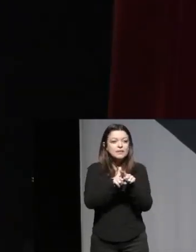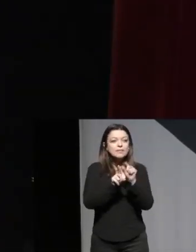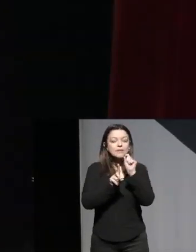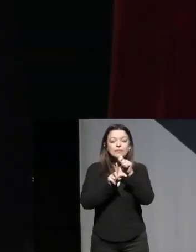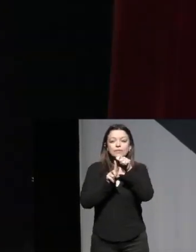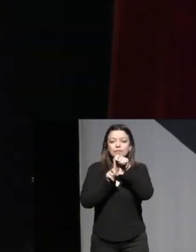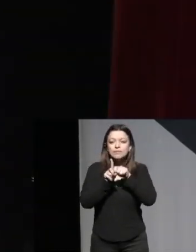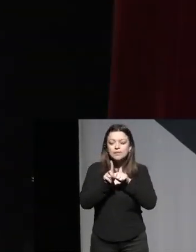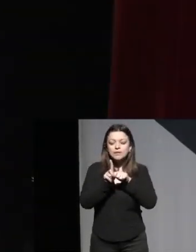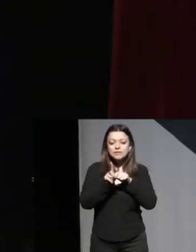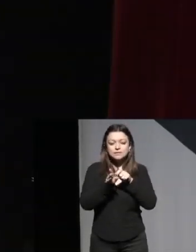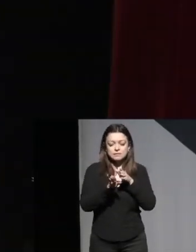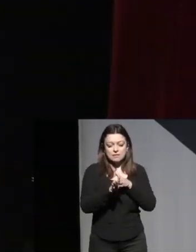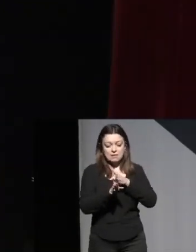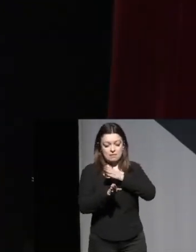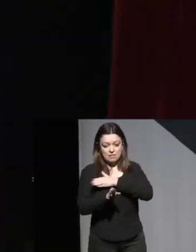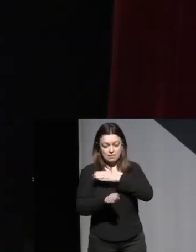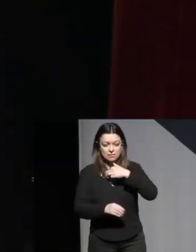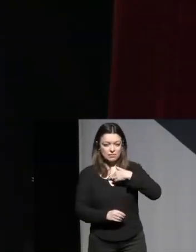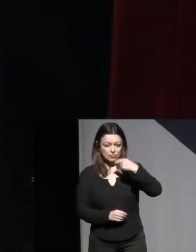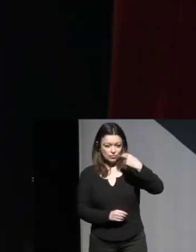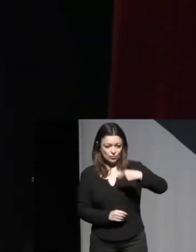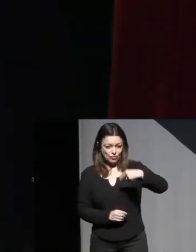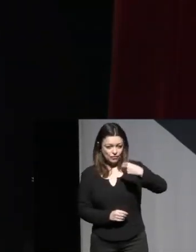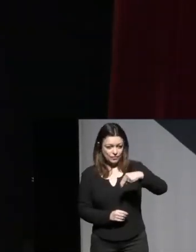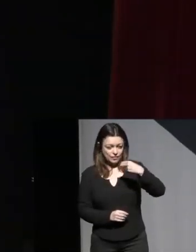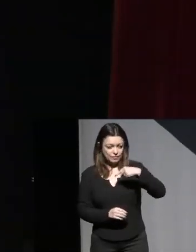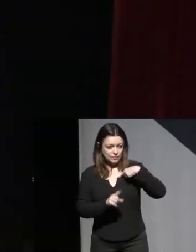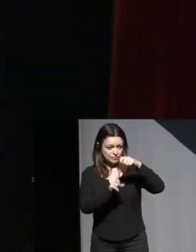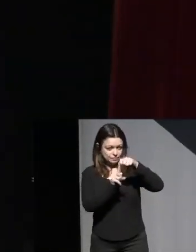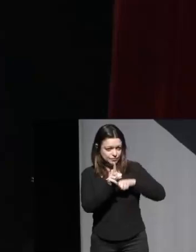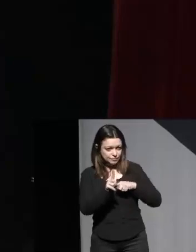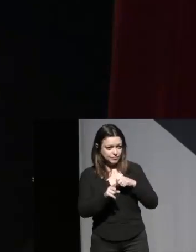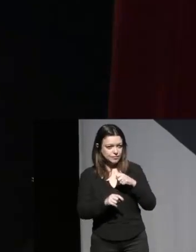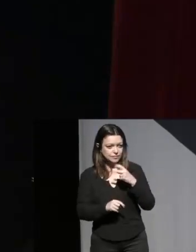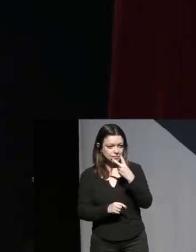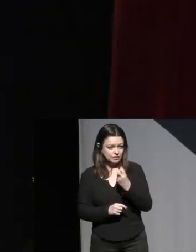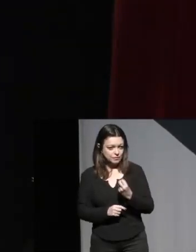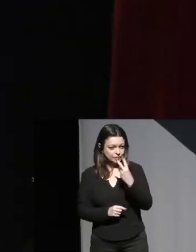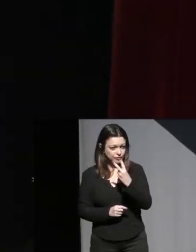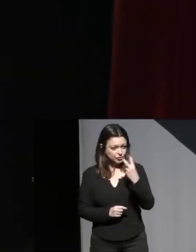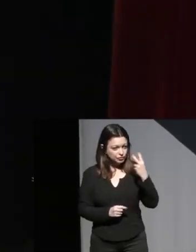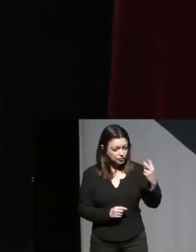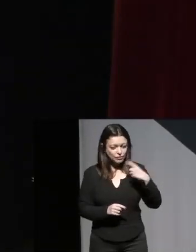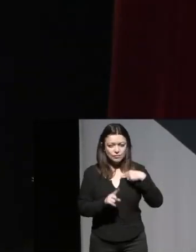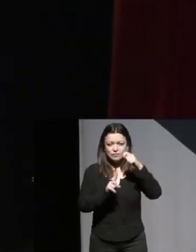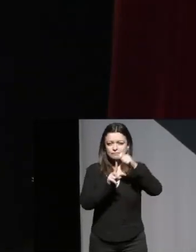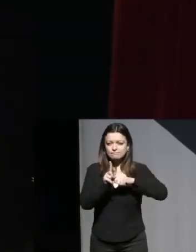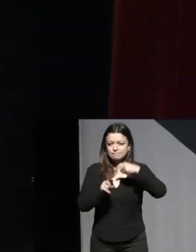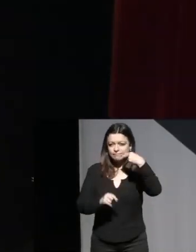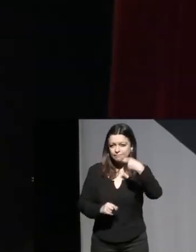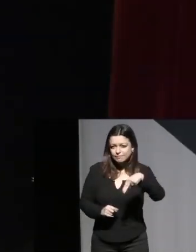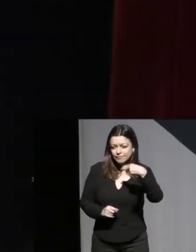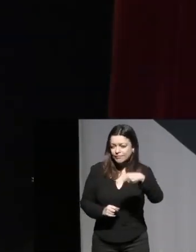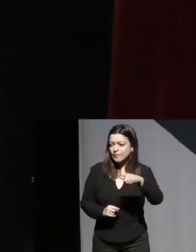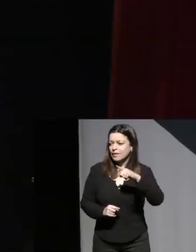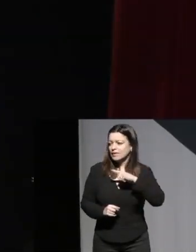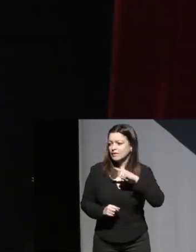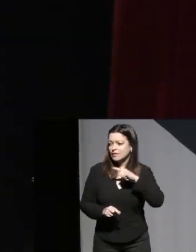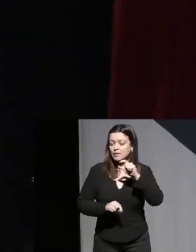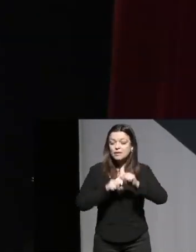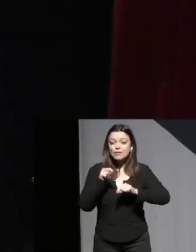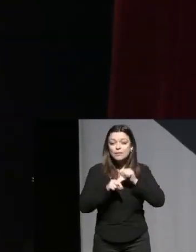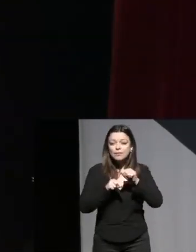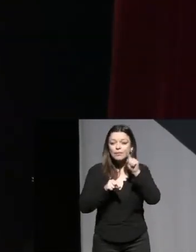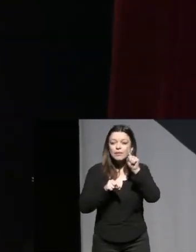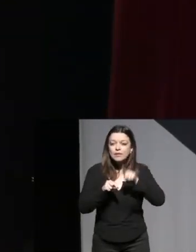mês anterior de 2022, dezembro de 2022, nós tivemos uma quebra,